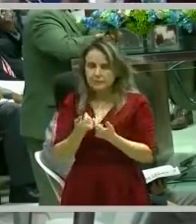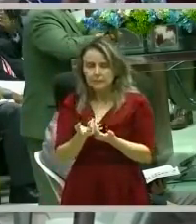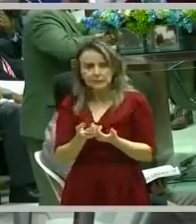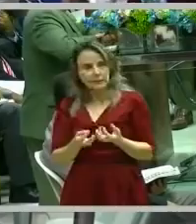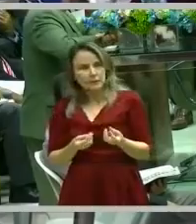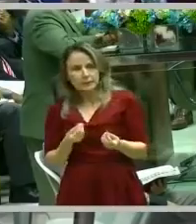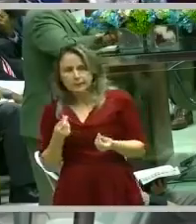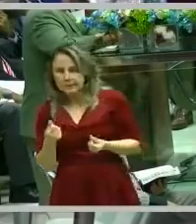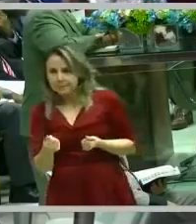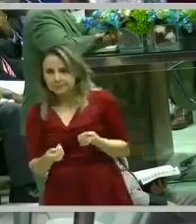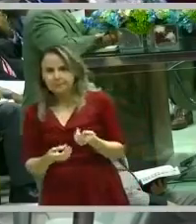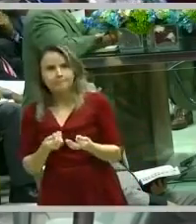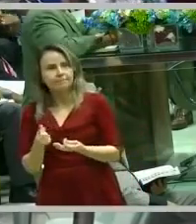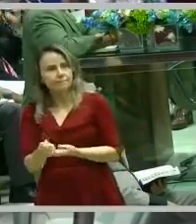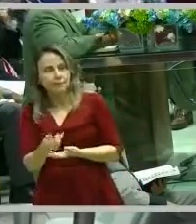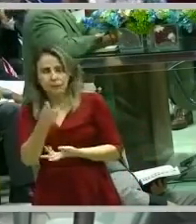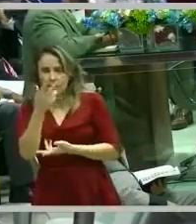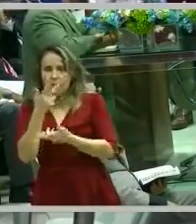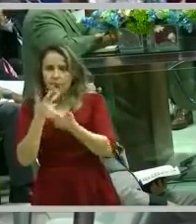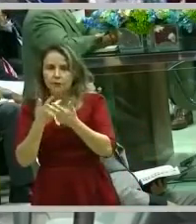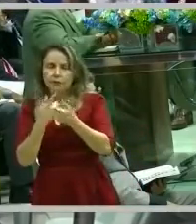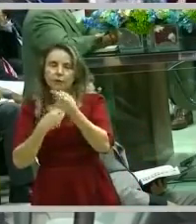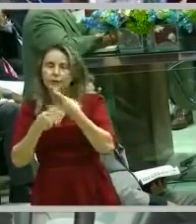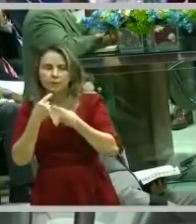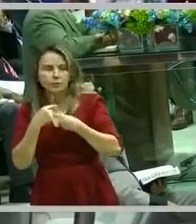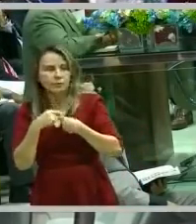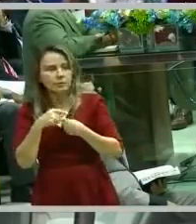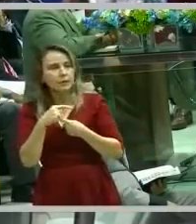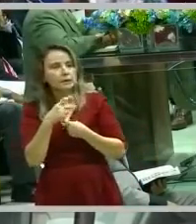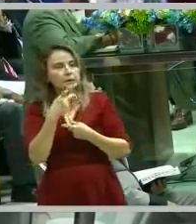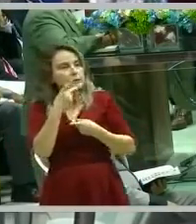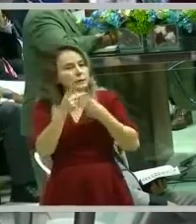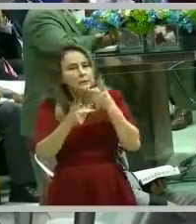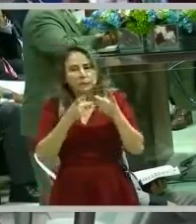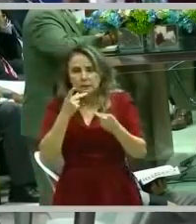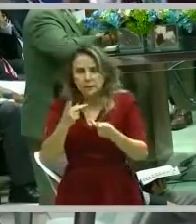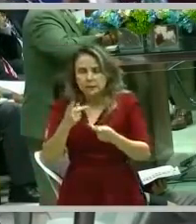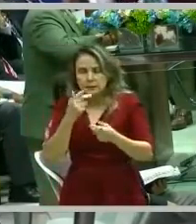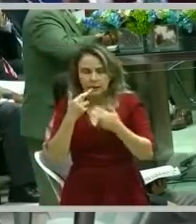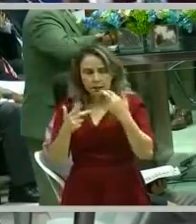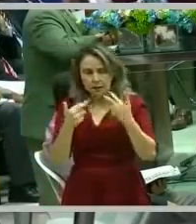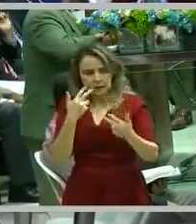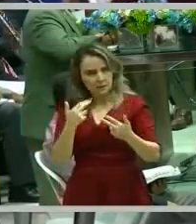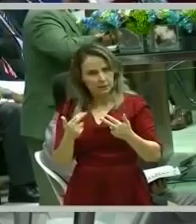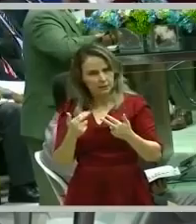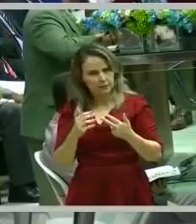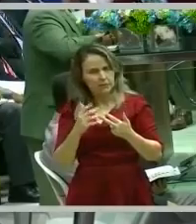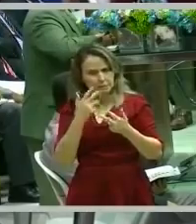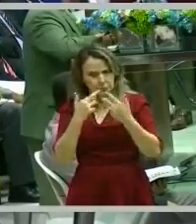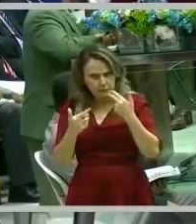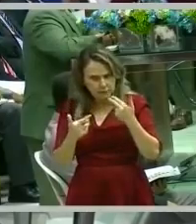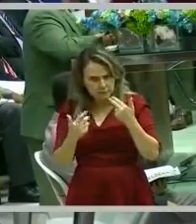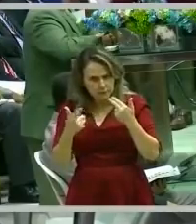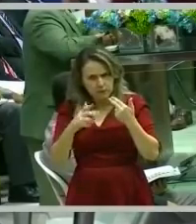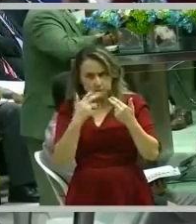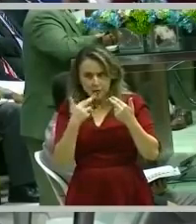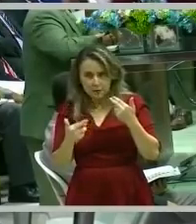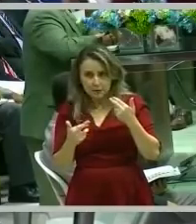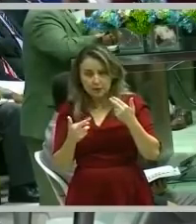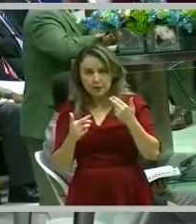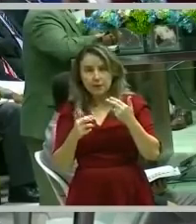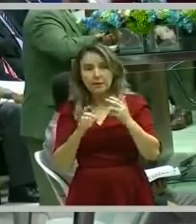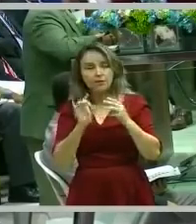fica inquieta, não só para falar línguas. Falar línguas é apenas o sinal. Falar língua estranha não é